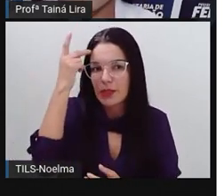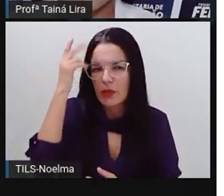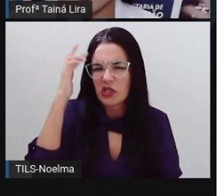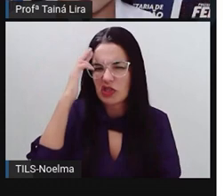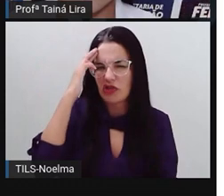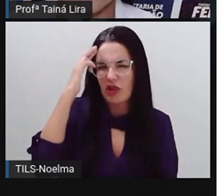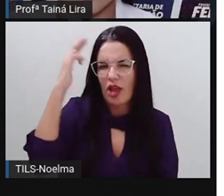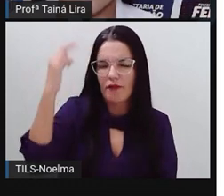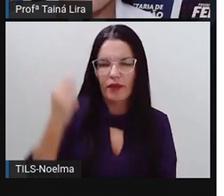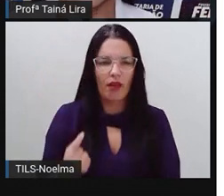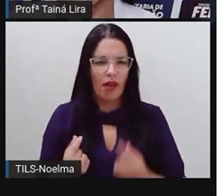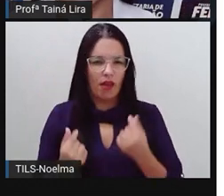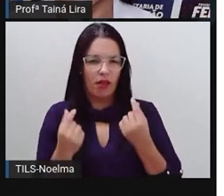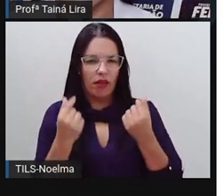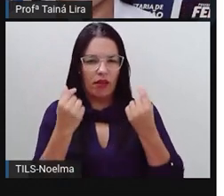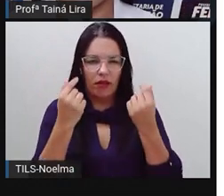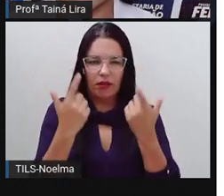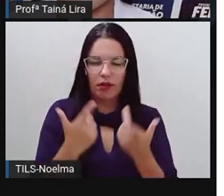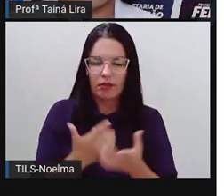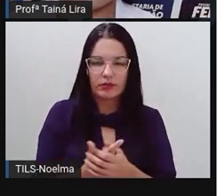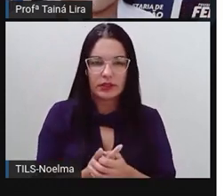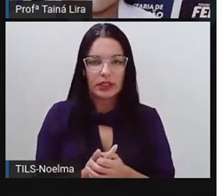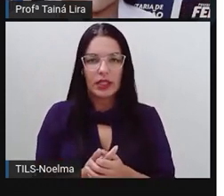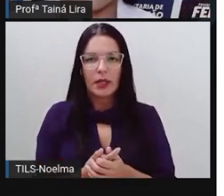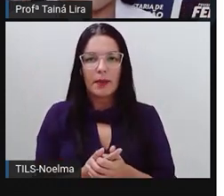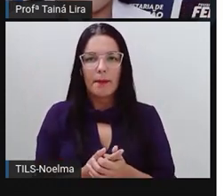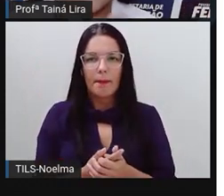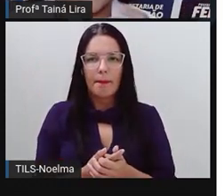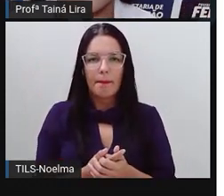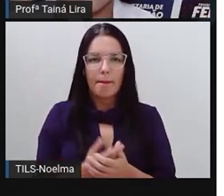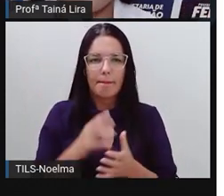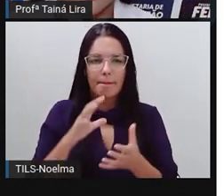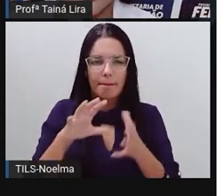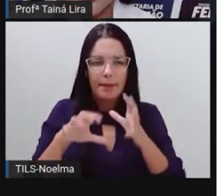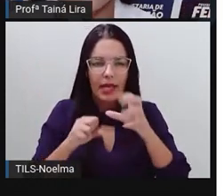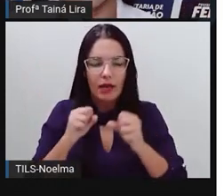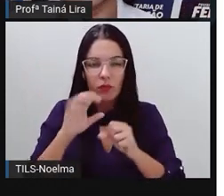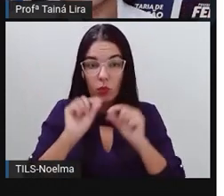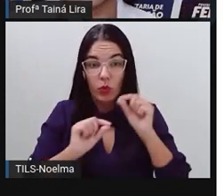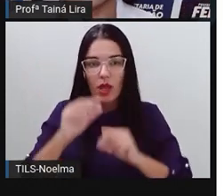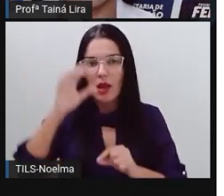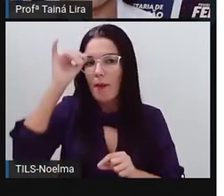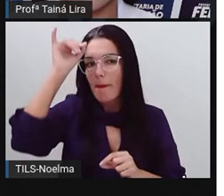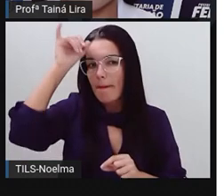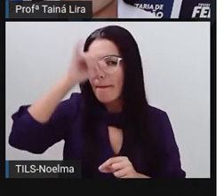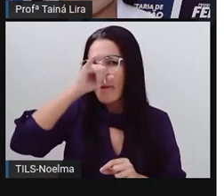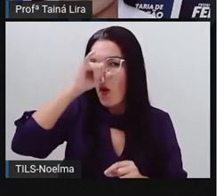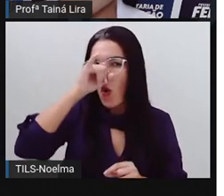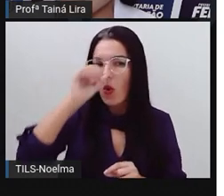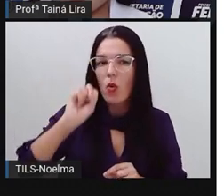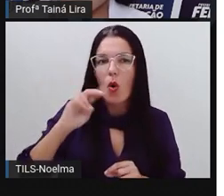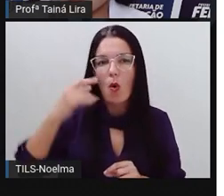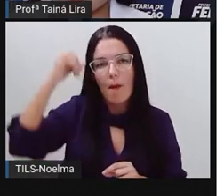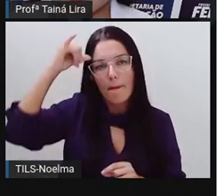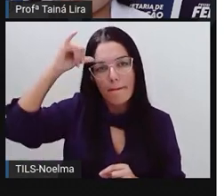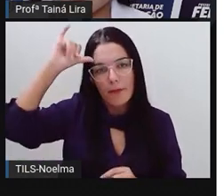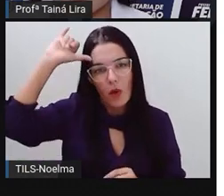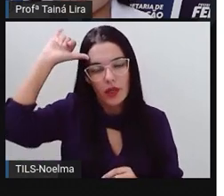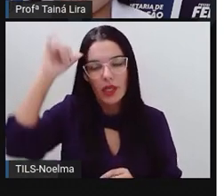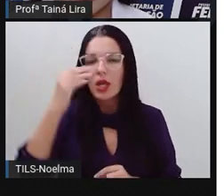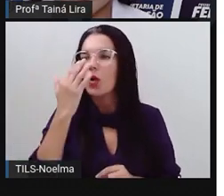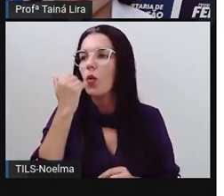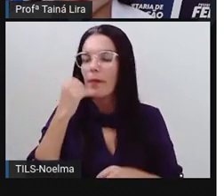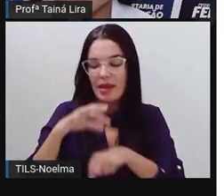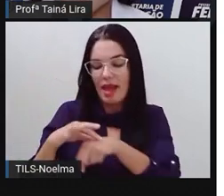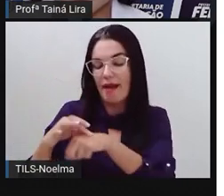de engenhus né é pegavam ali o boi ou bom né e comi uma carne pegava ali